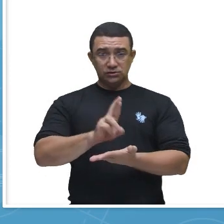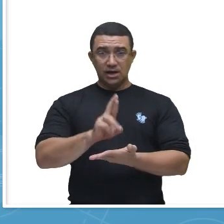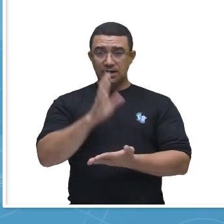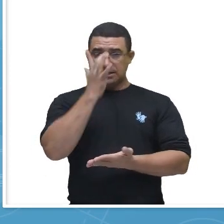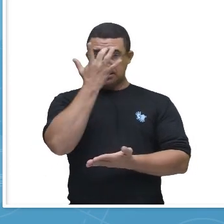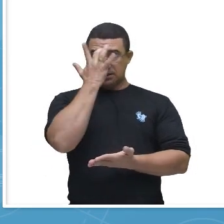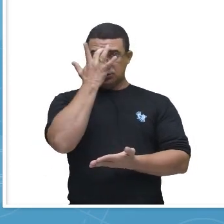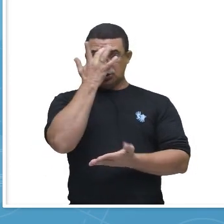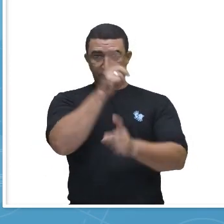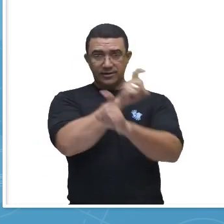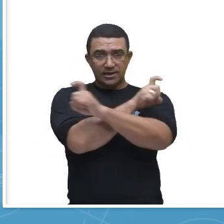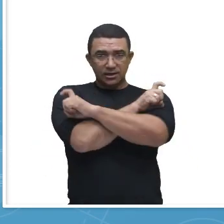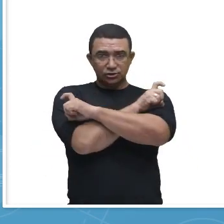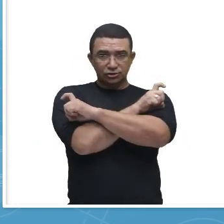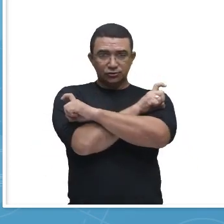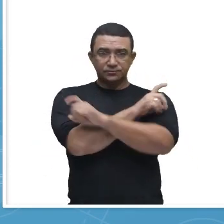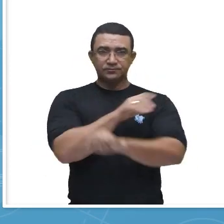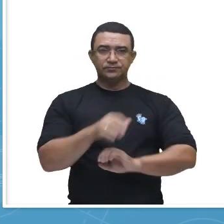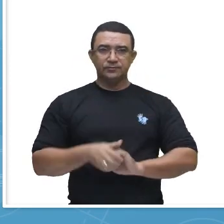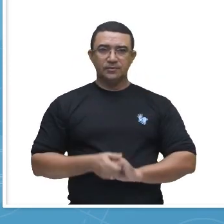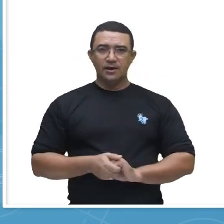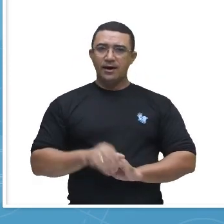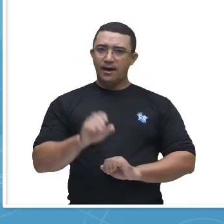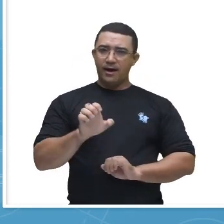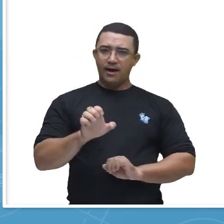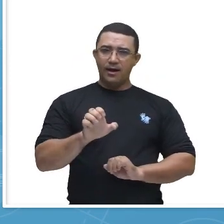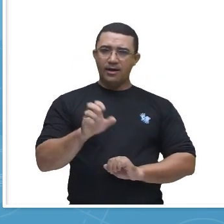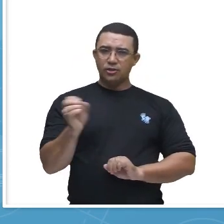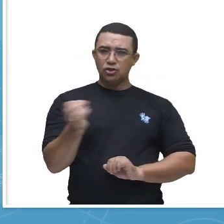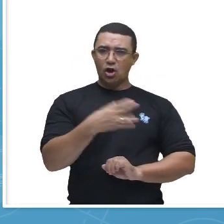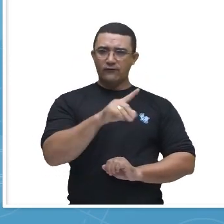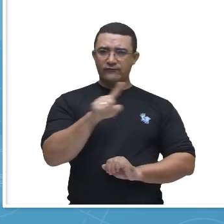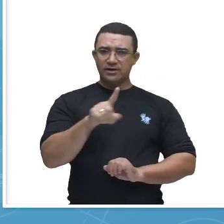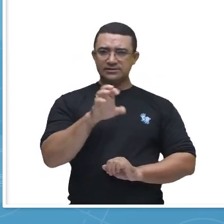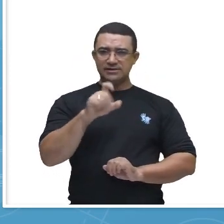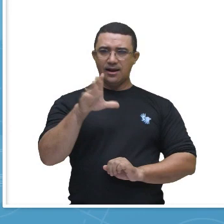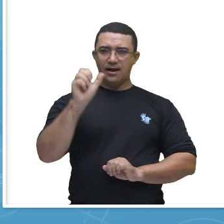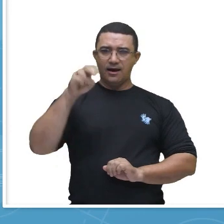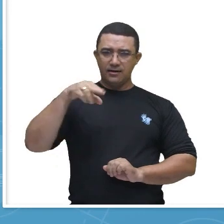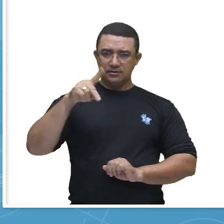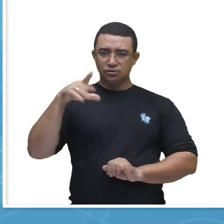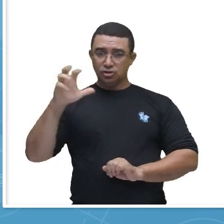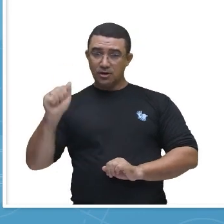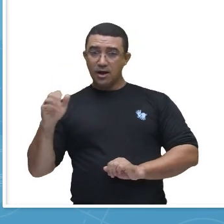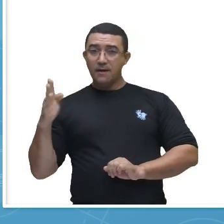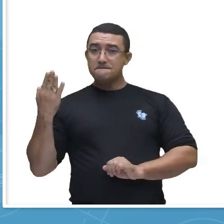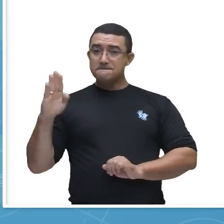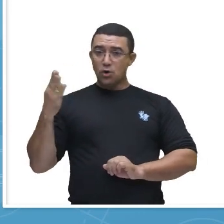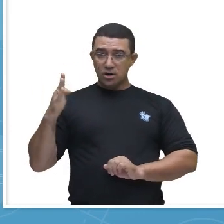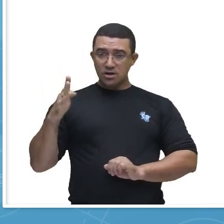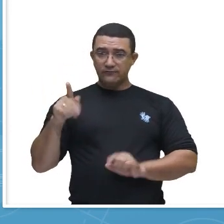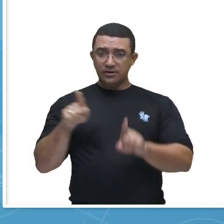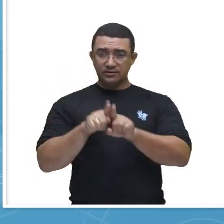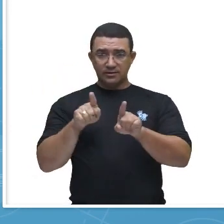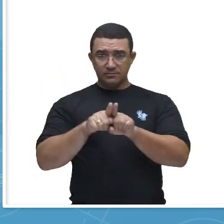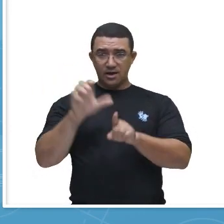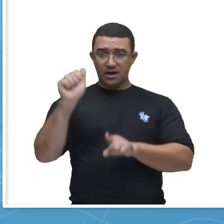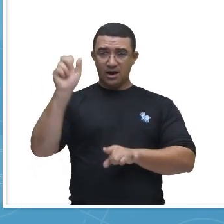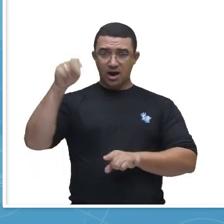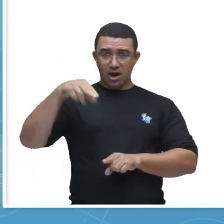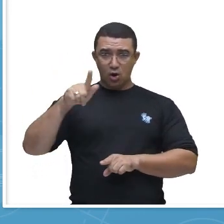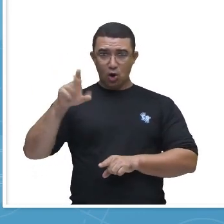Rússia, Índia e Egito. E na letra E, nós temos Nova Zelândia, Bolívia e a